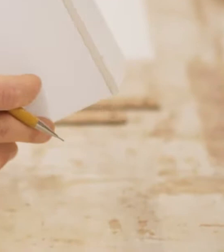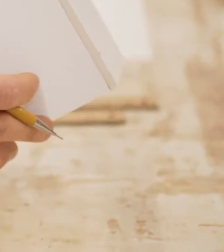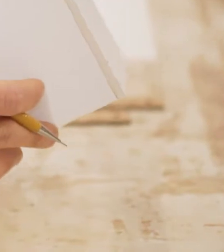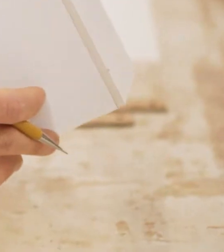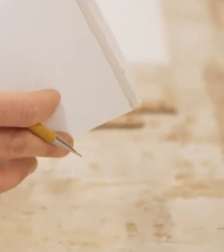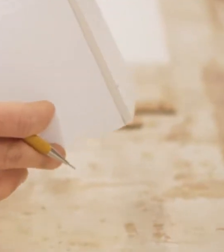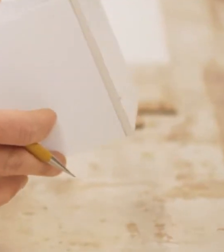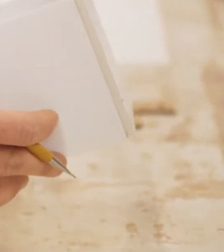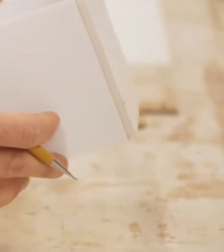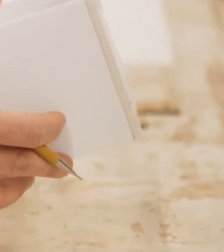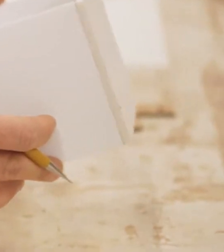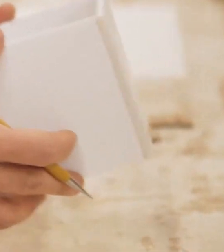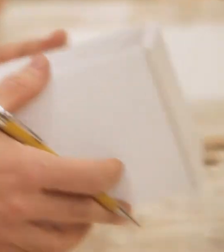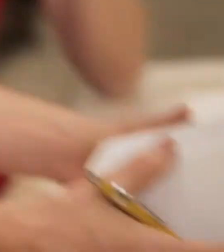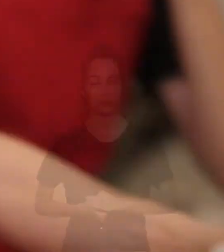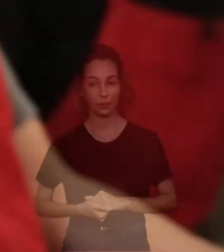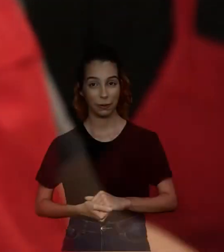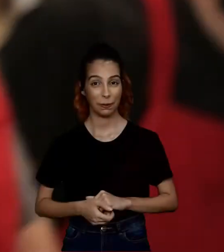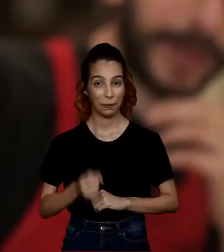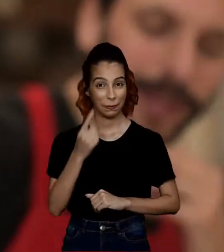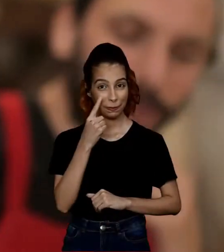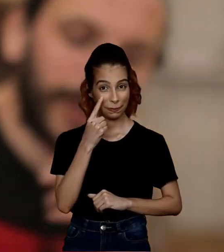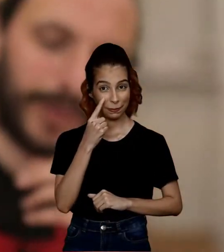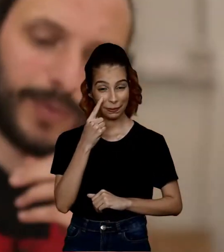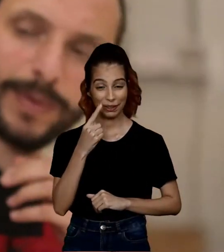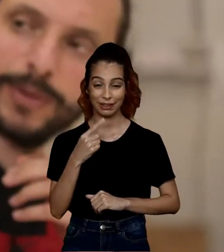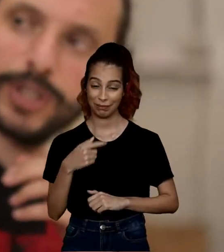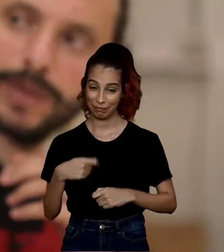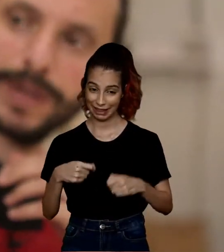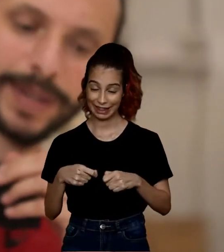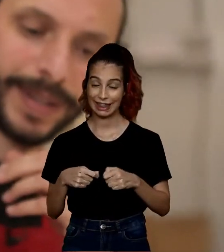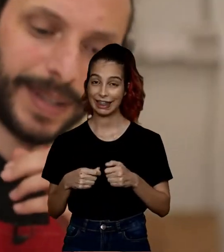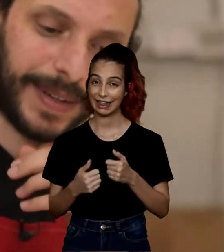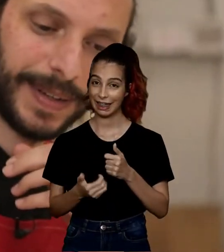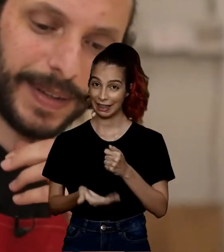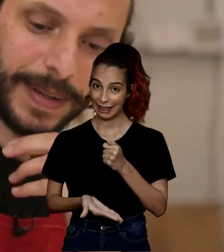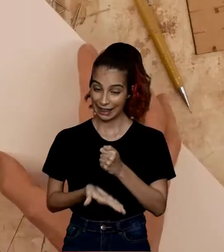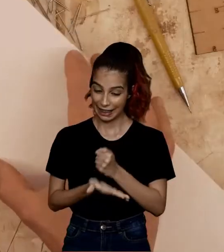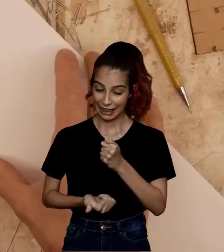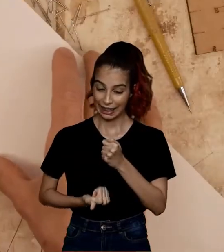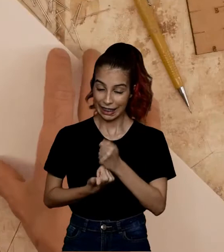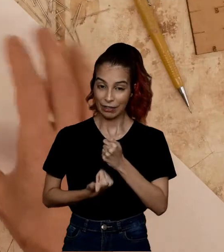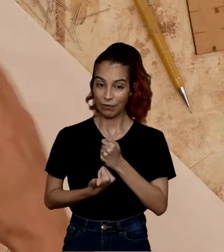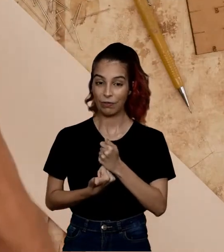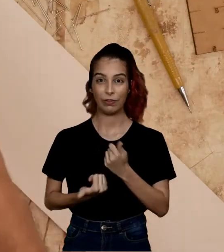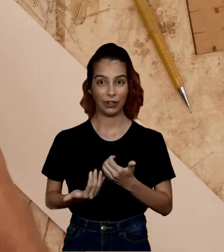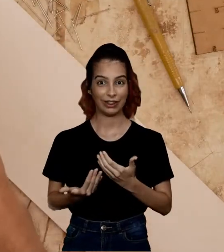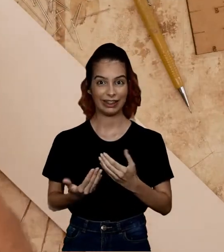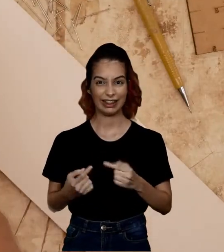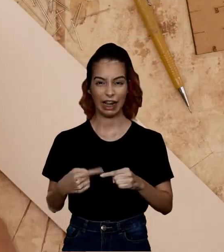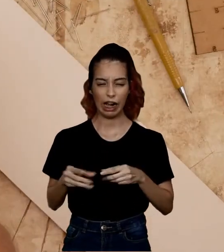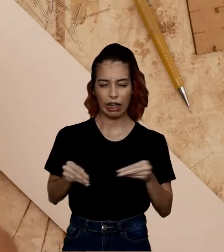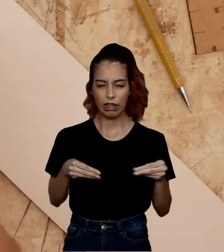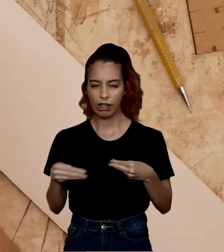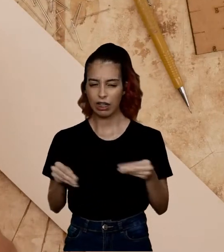Isso aqui, né? Fazer uma peça. Tem que pôr um fundinho aí. Então o que aconteceu aqui,